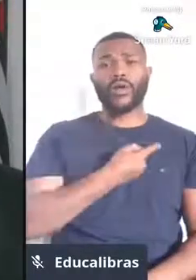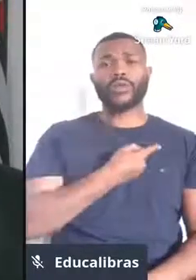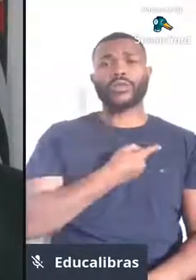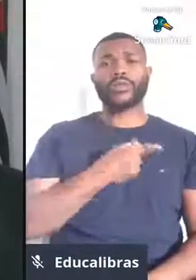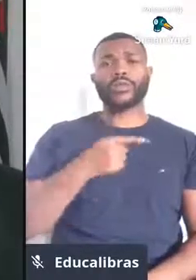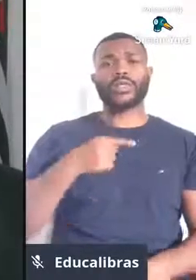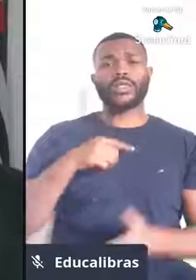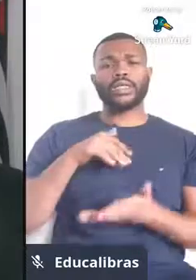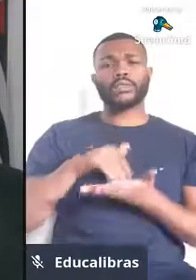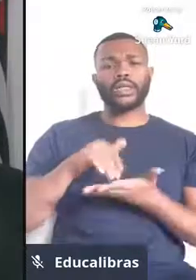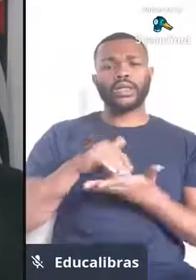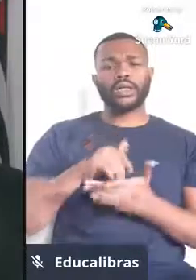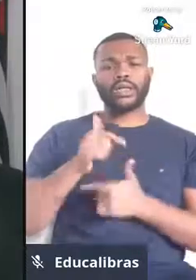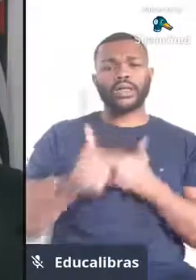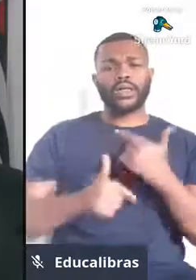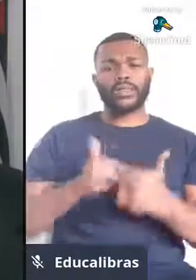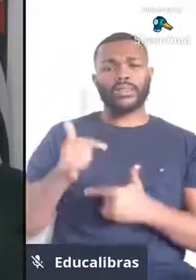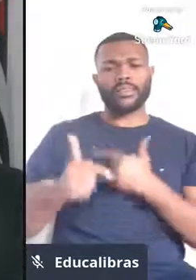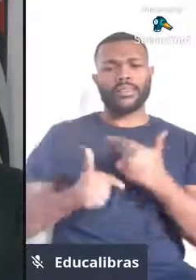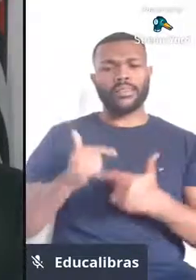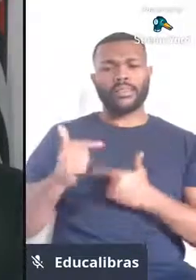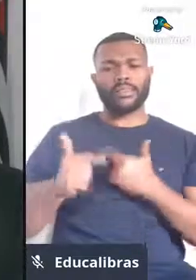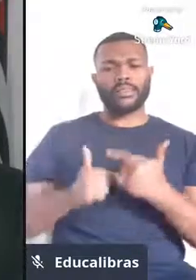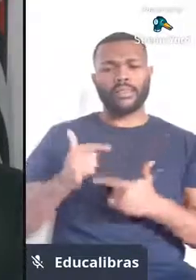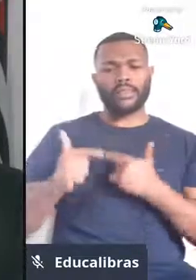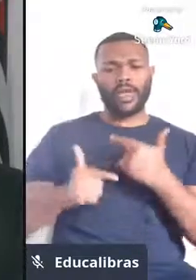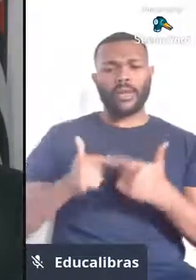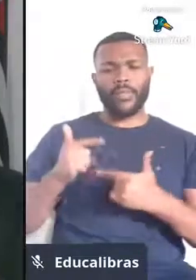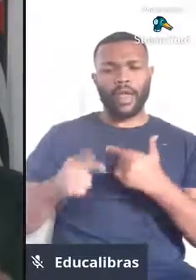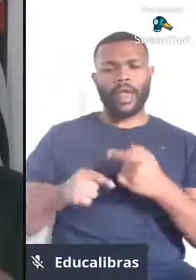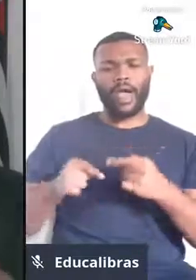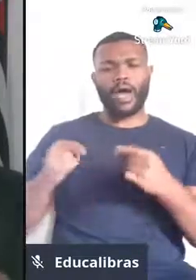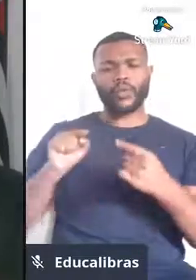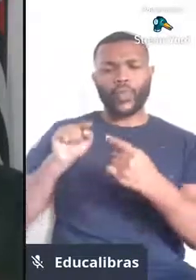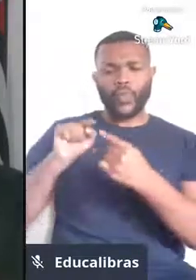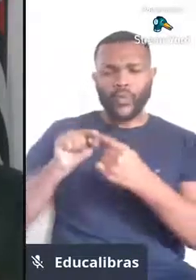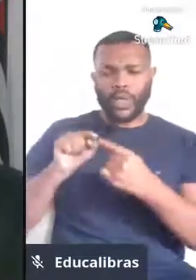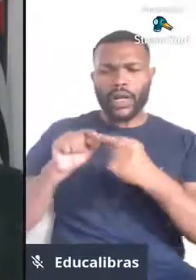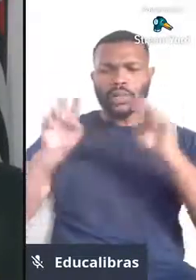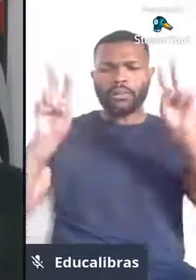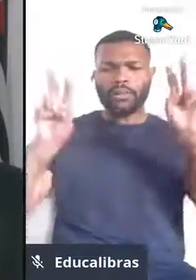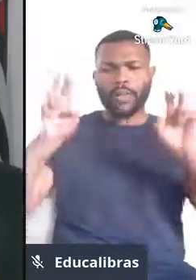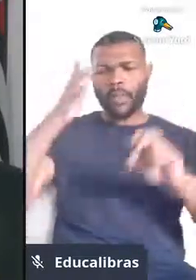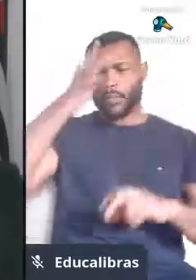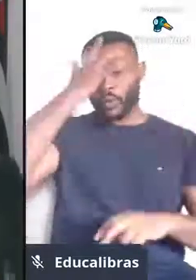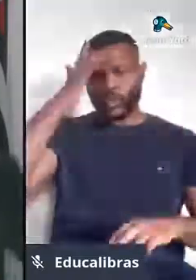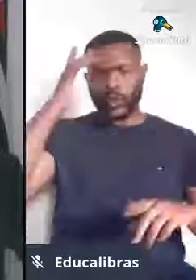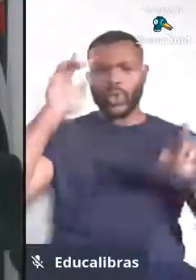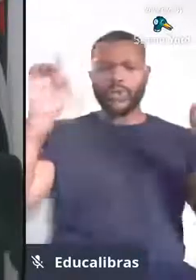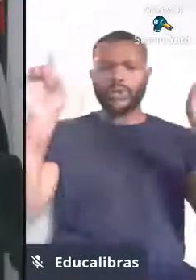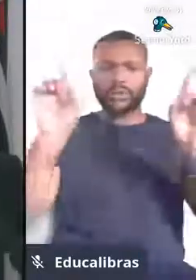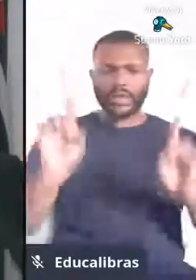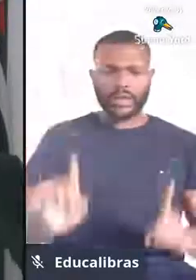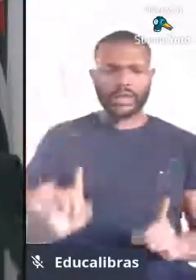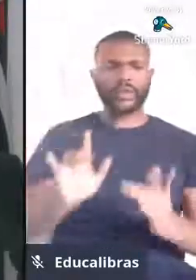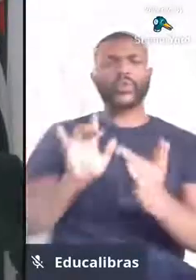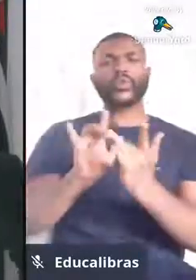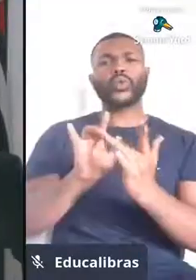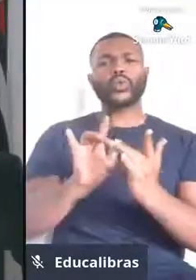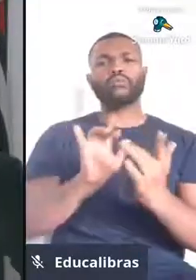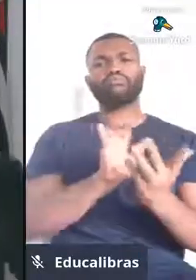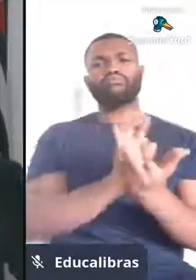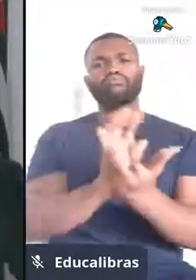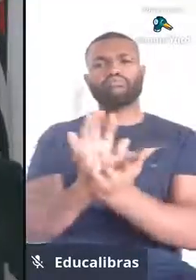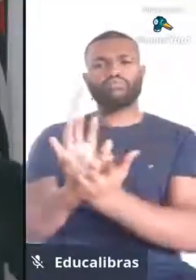atuado bastante nesse nicho da pessoa com deficiência, obviamente, em contato com as entidades, né, em contato